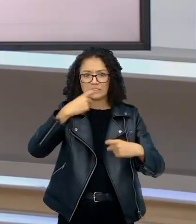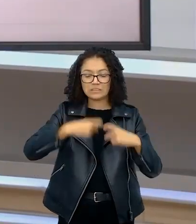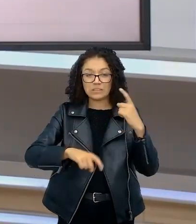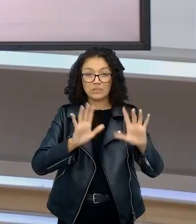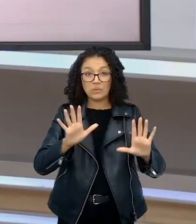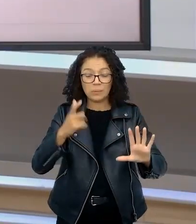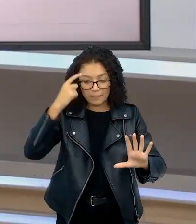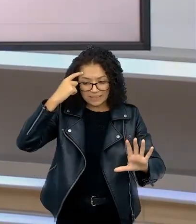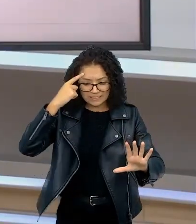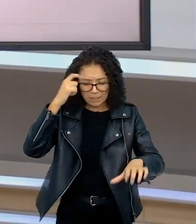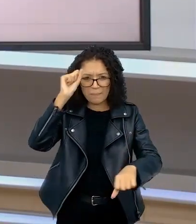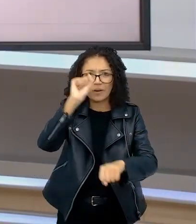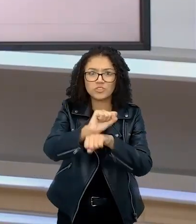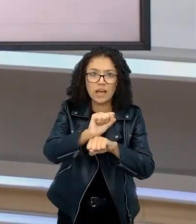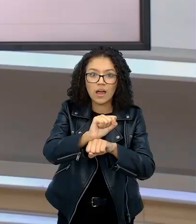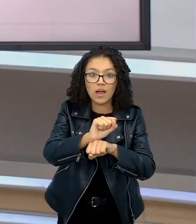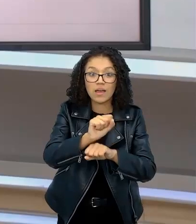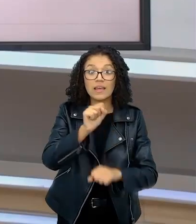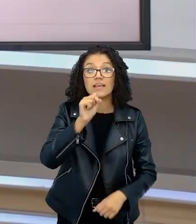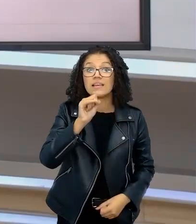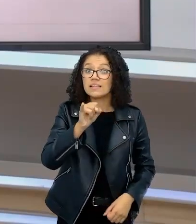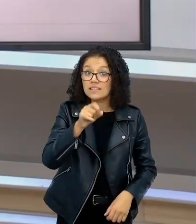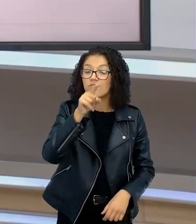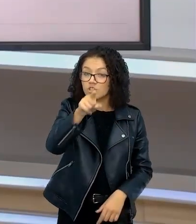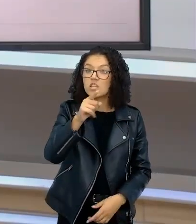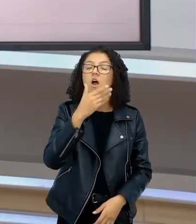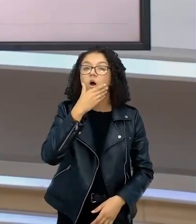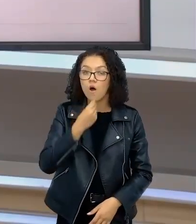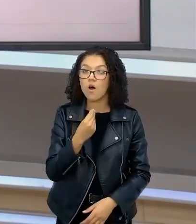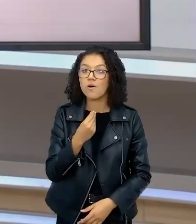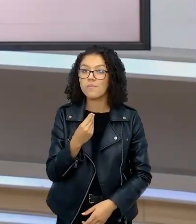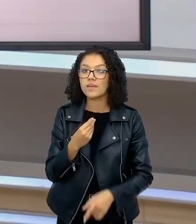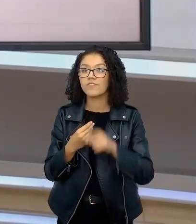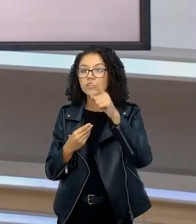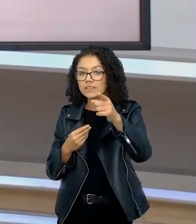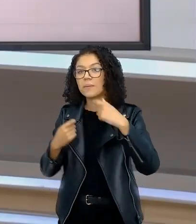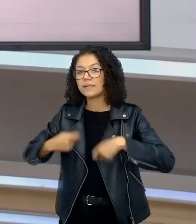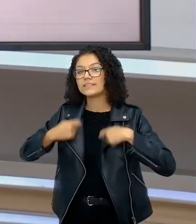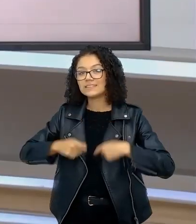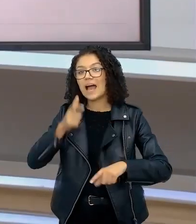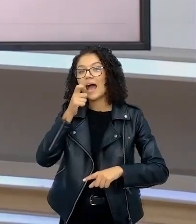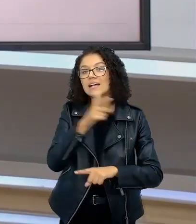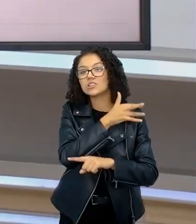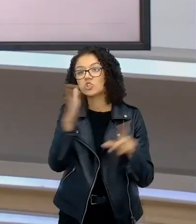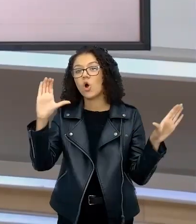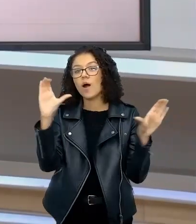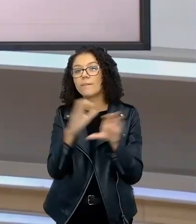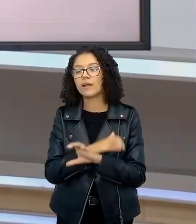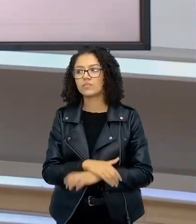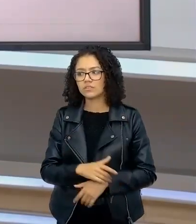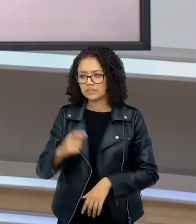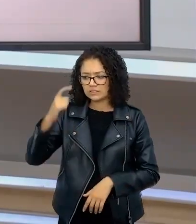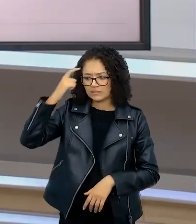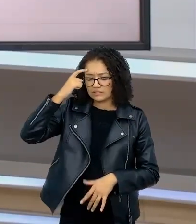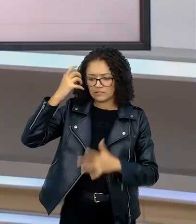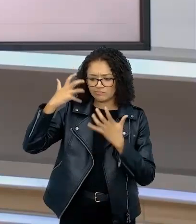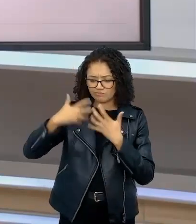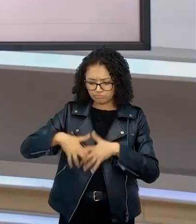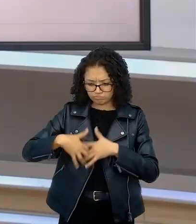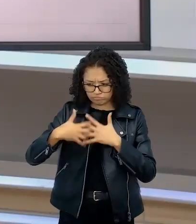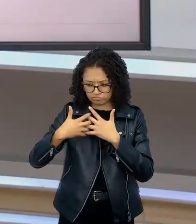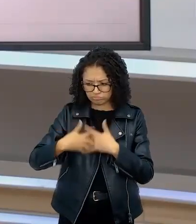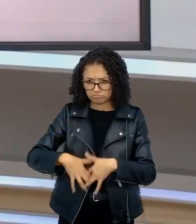aquele vídeo, ele vê a frase: se você é homem, é isso que você tem que assistir. E ali, esse menino vai